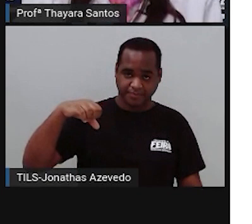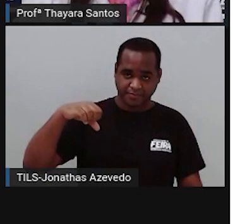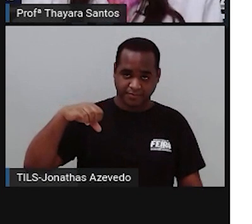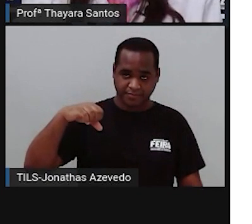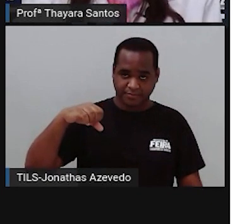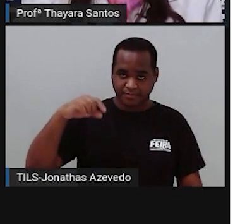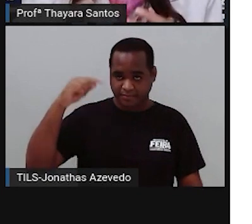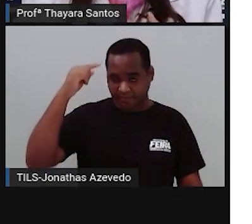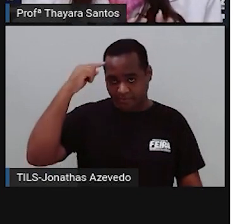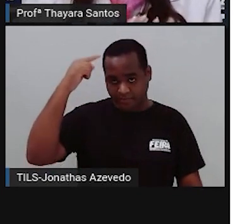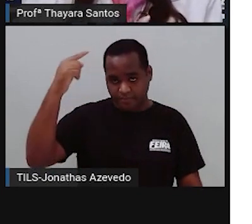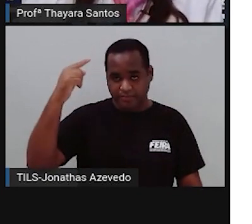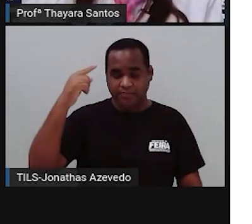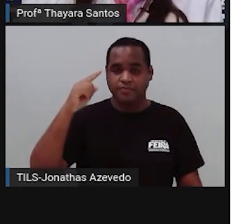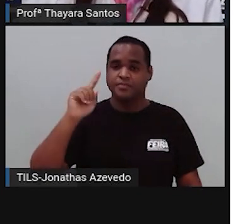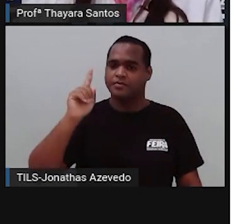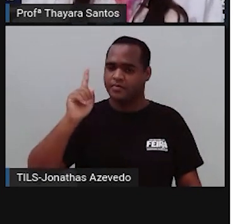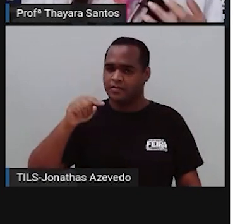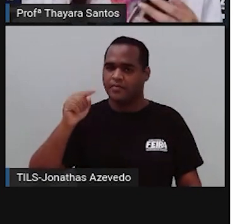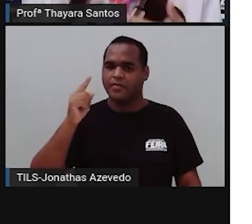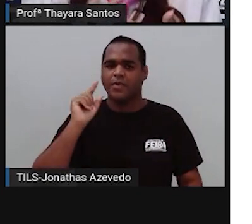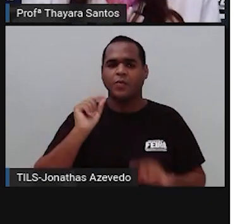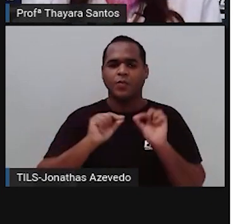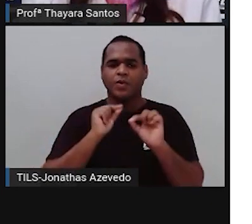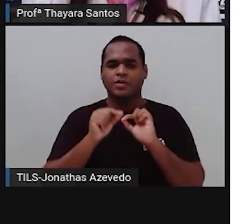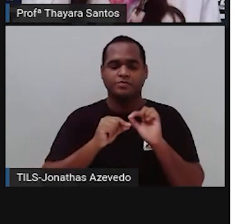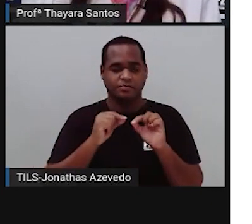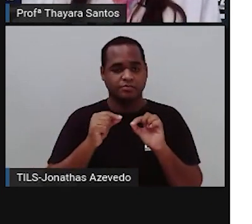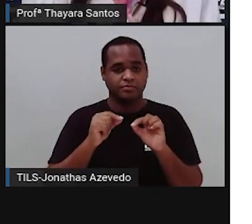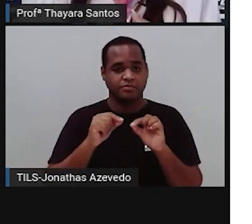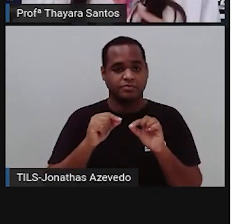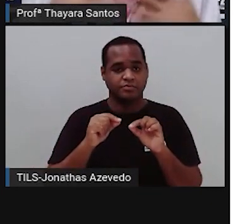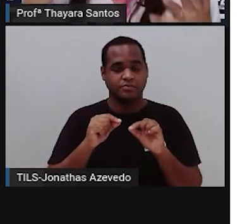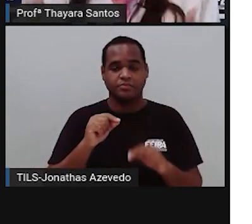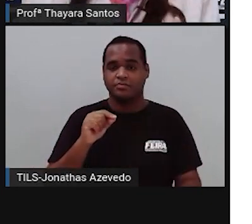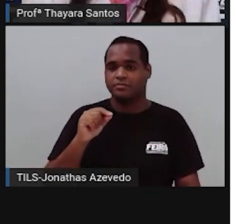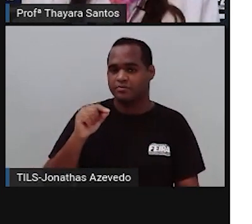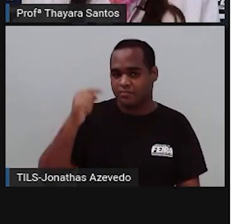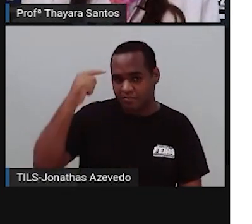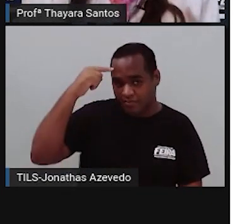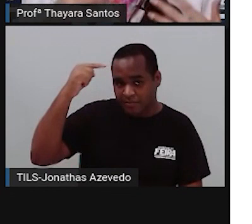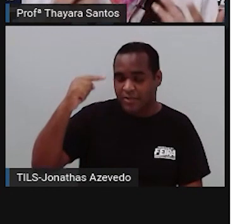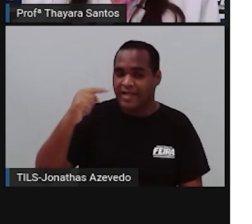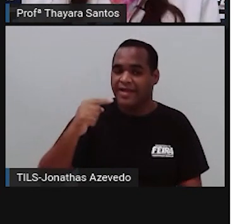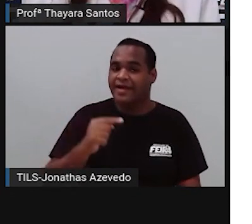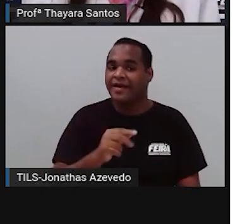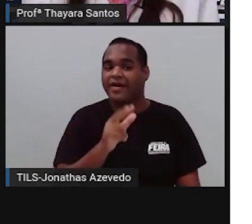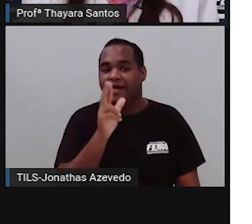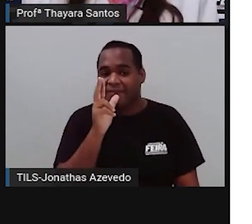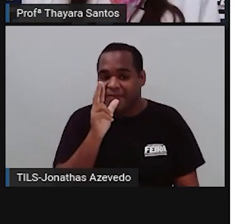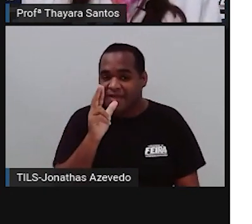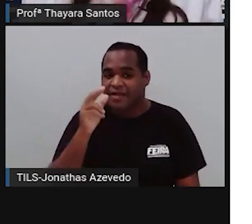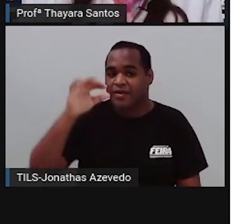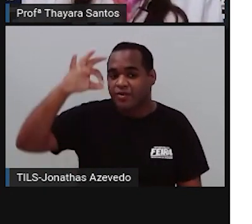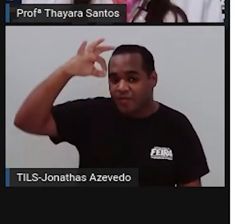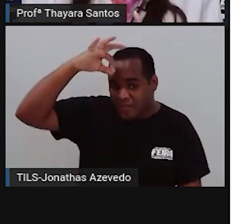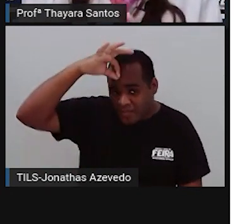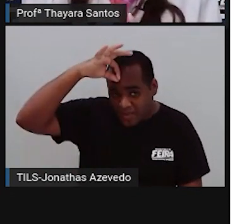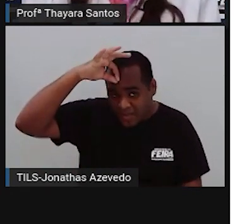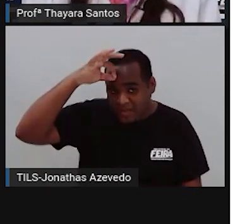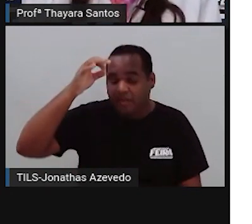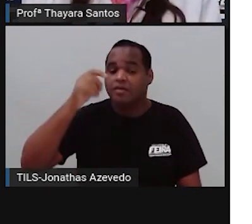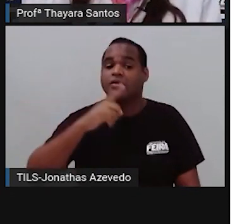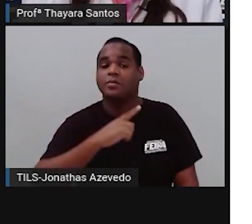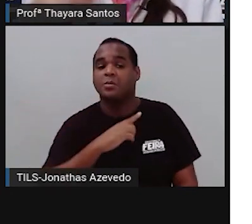formação da genitália externa. Então, por isso que só a partir desse momento é que a gente consegue saber o sexo